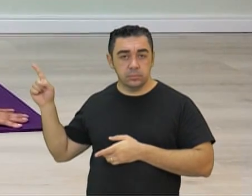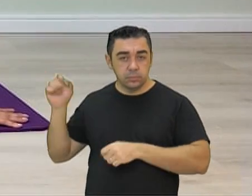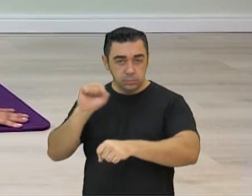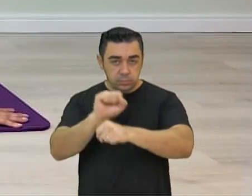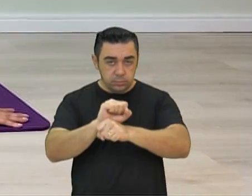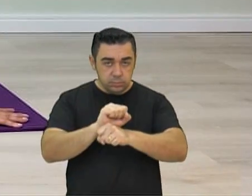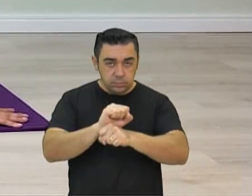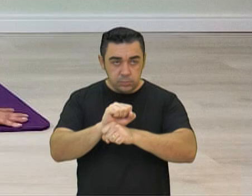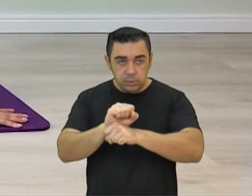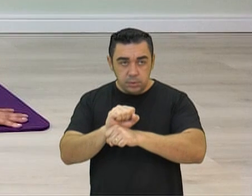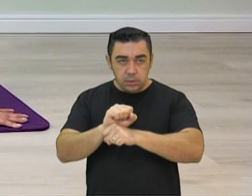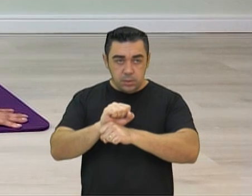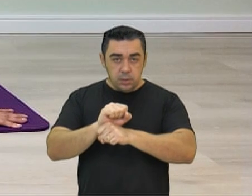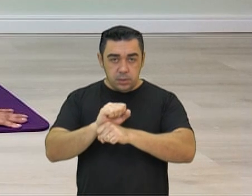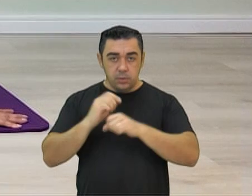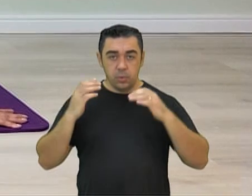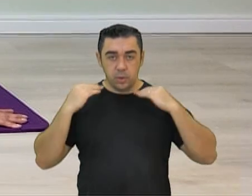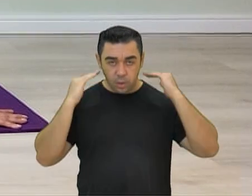a sua cabeça.